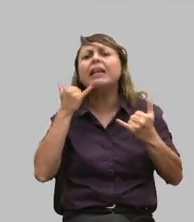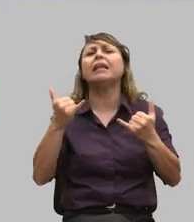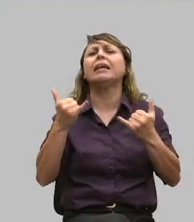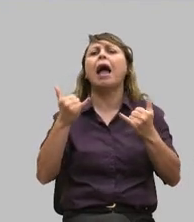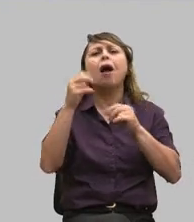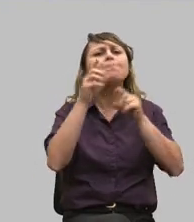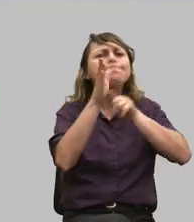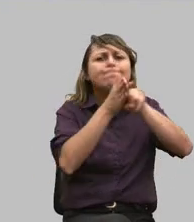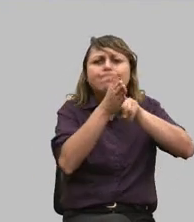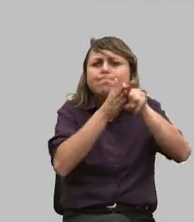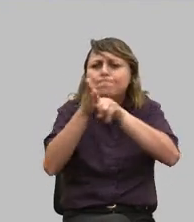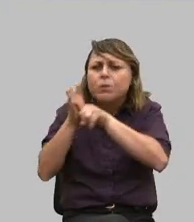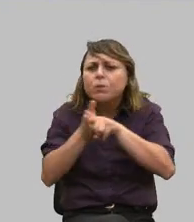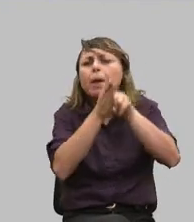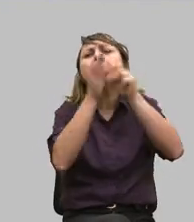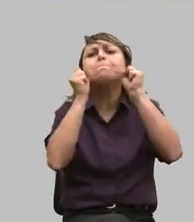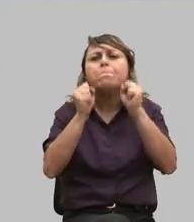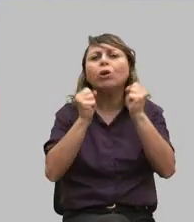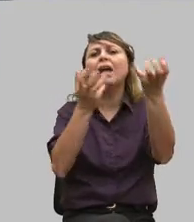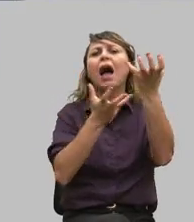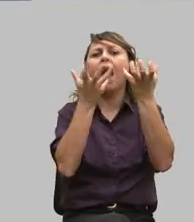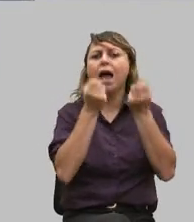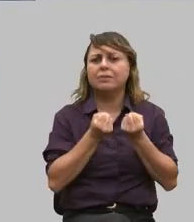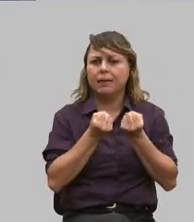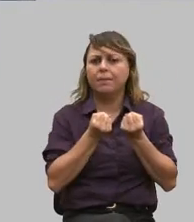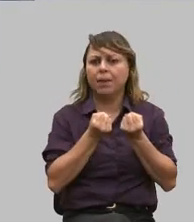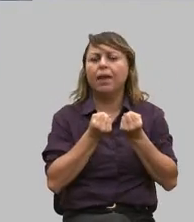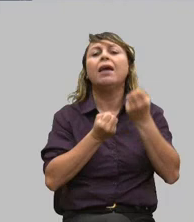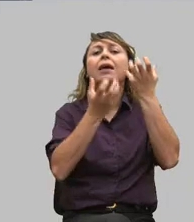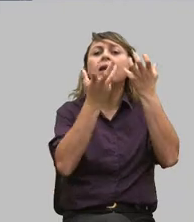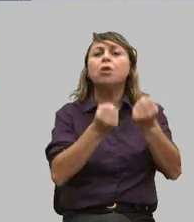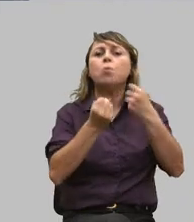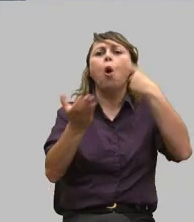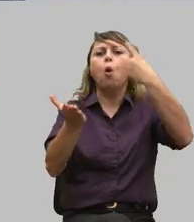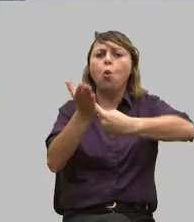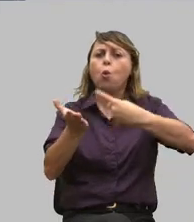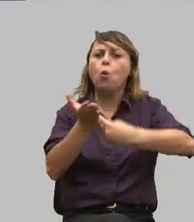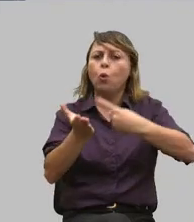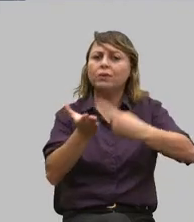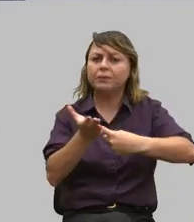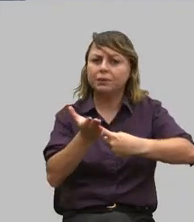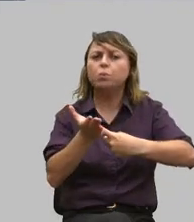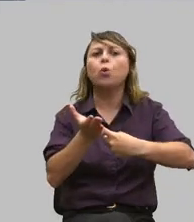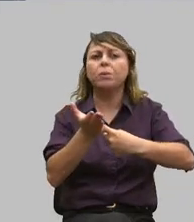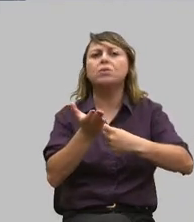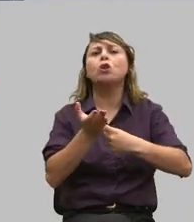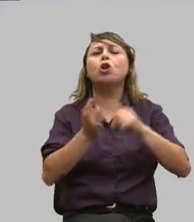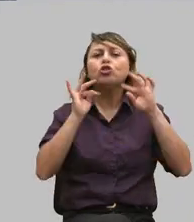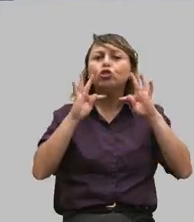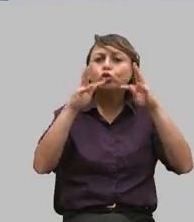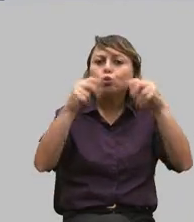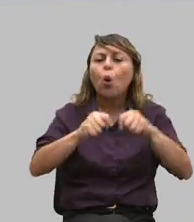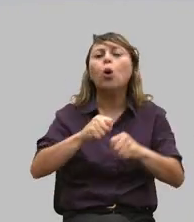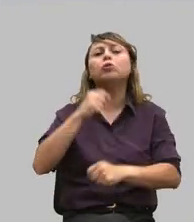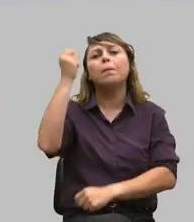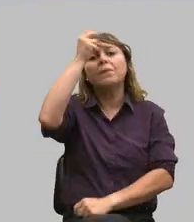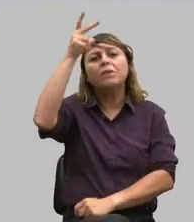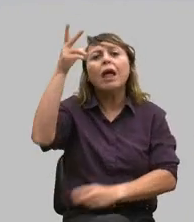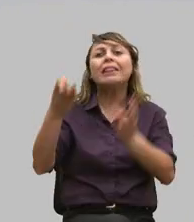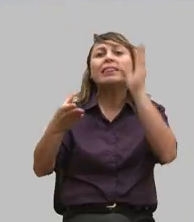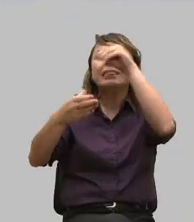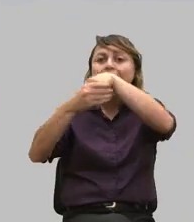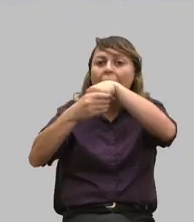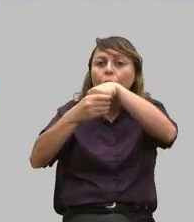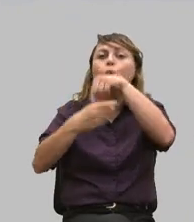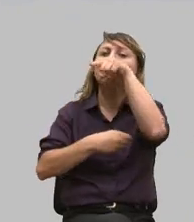municípios que possam ter aderido e eu já fico aqui meu compromisso de não só ter todos os meus prefeitos dentro do projeto Mas